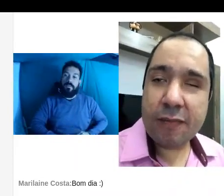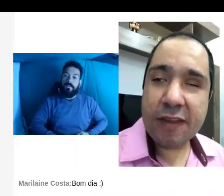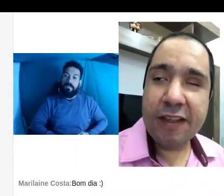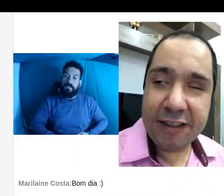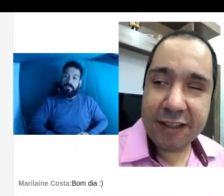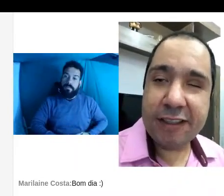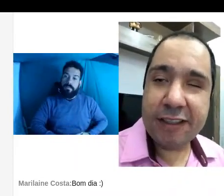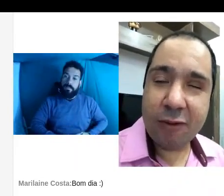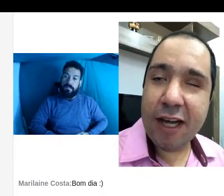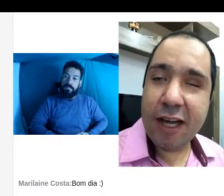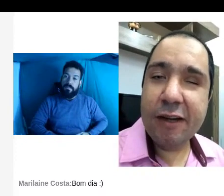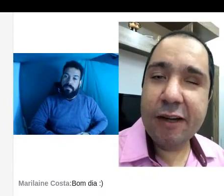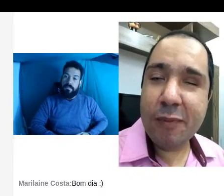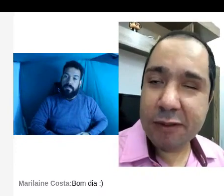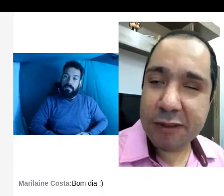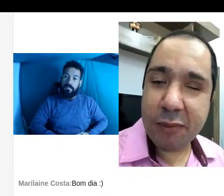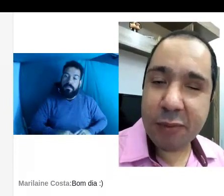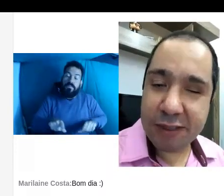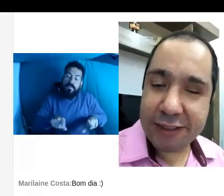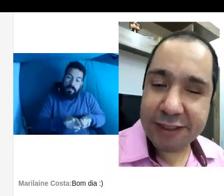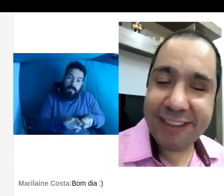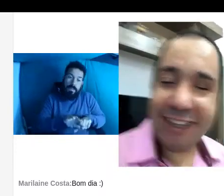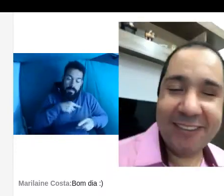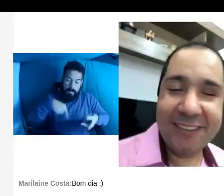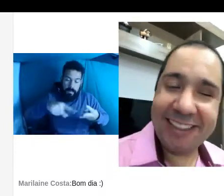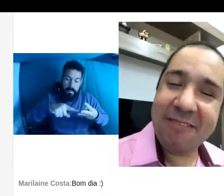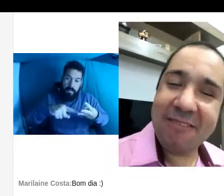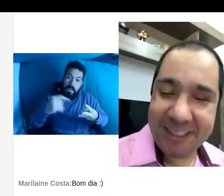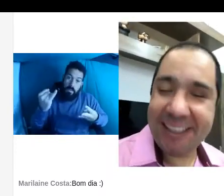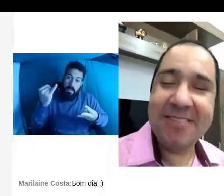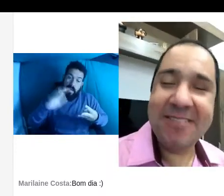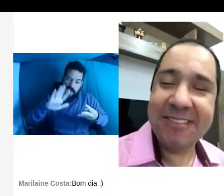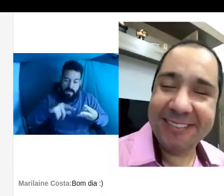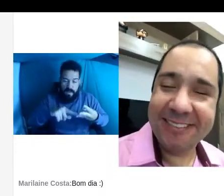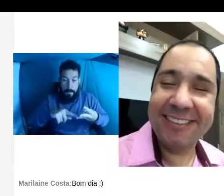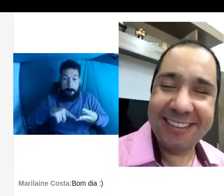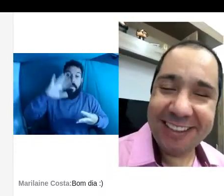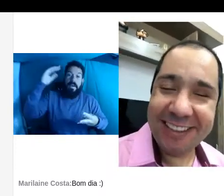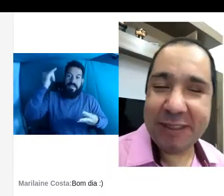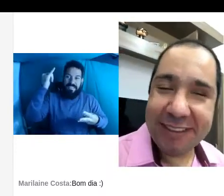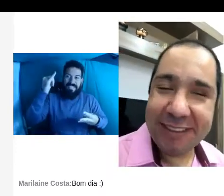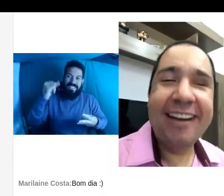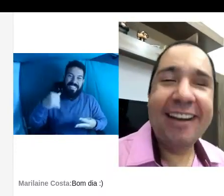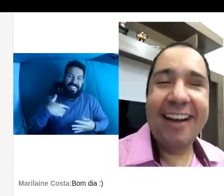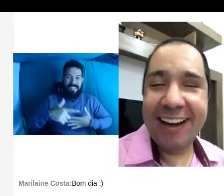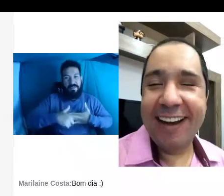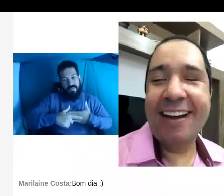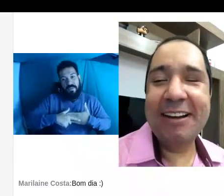em terceiro lugar, um menos importante, talvez até porque é a minha função da equipe,